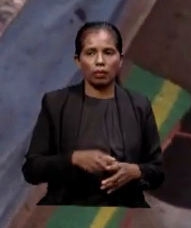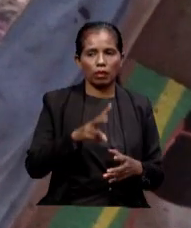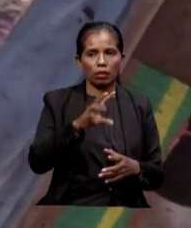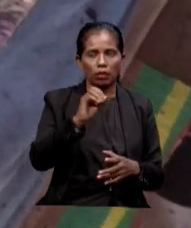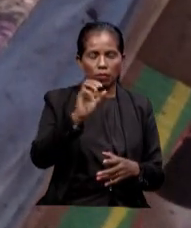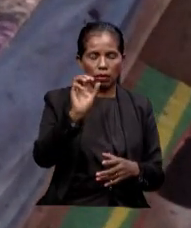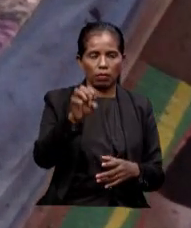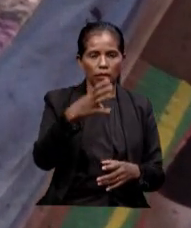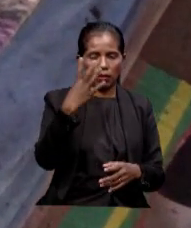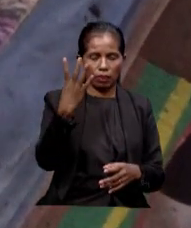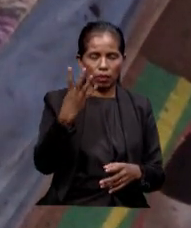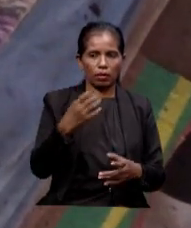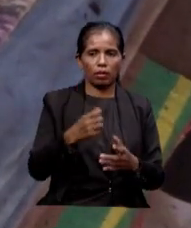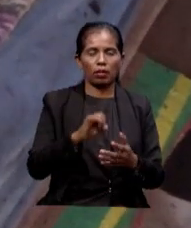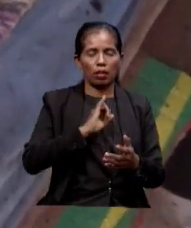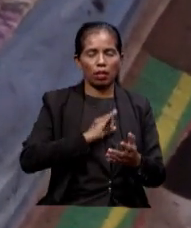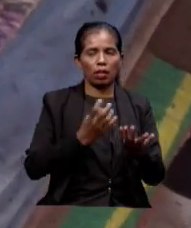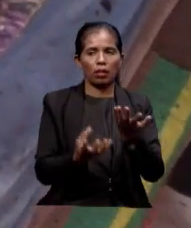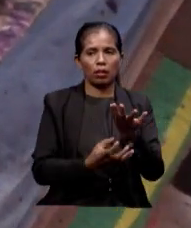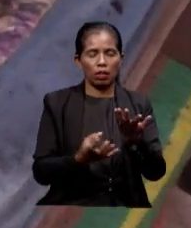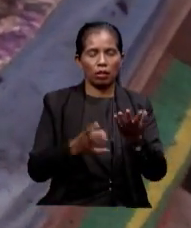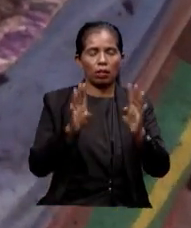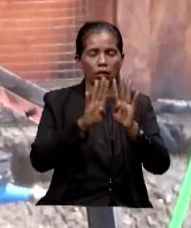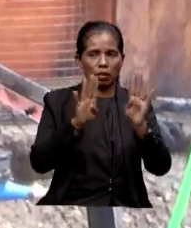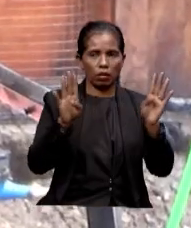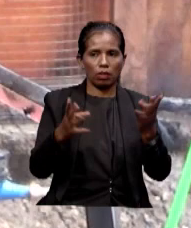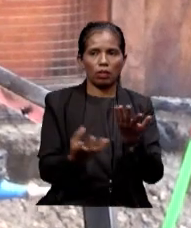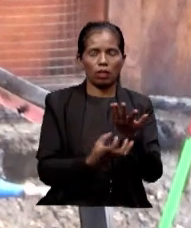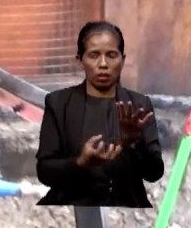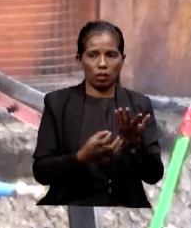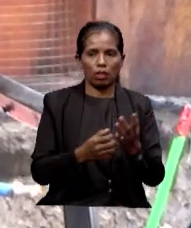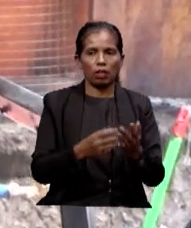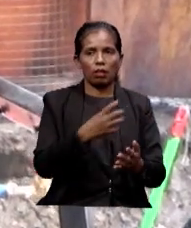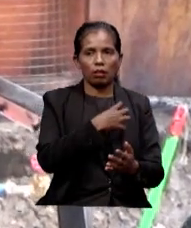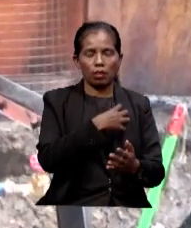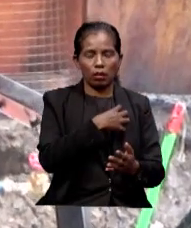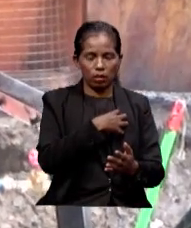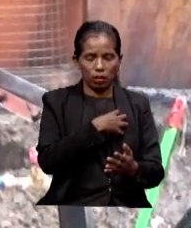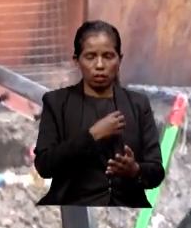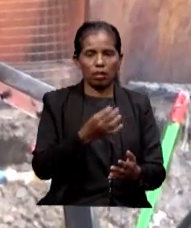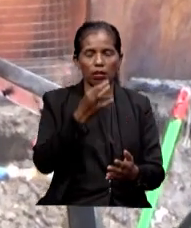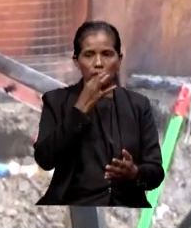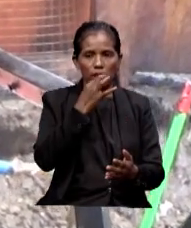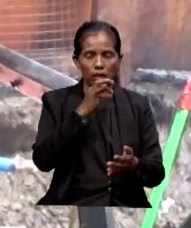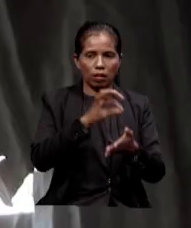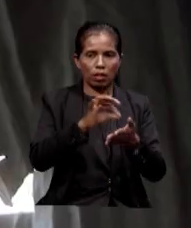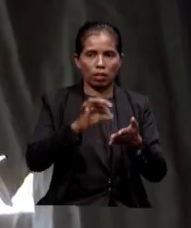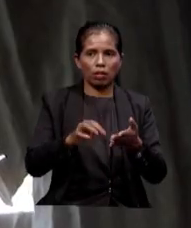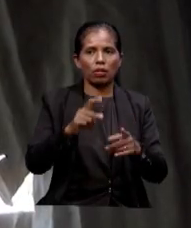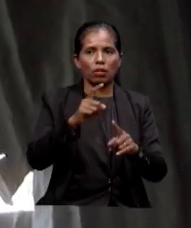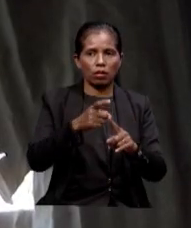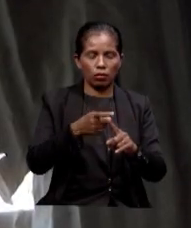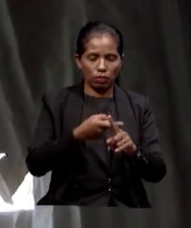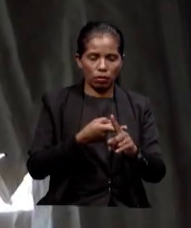2014 ne hau tein hau lo ke permer utein ba polisi sira bo pelaran ne sirahan hakerek de ulan ba